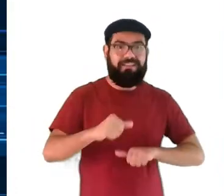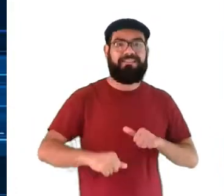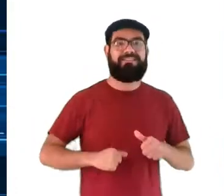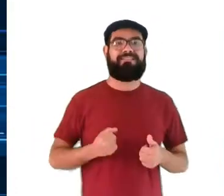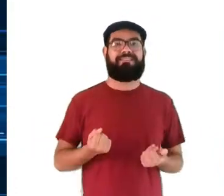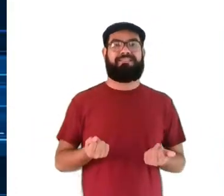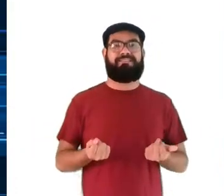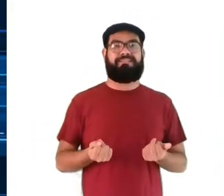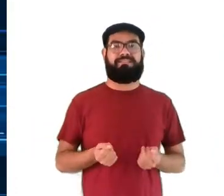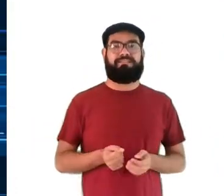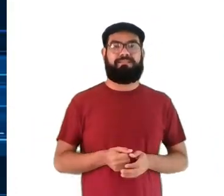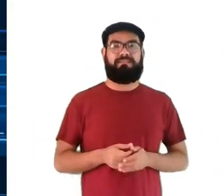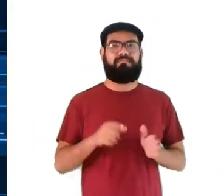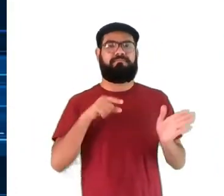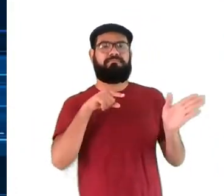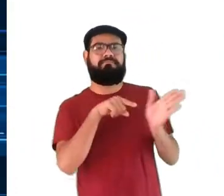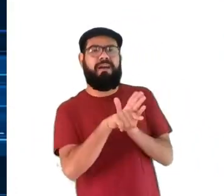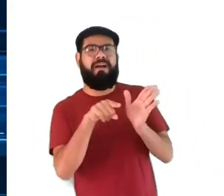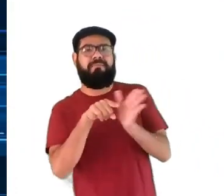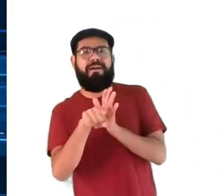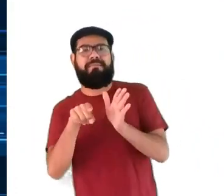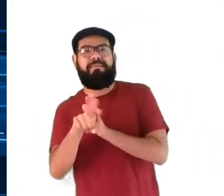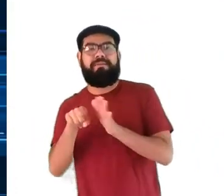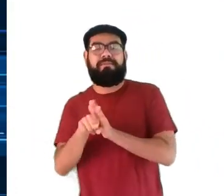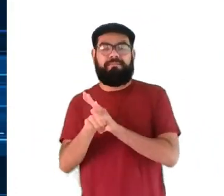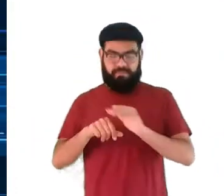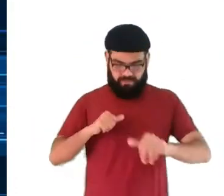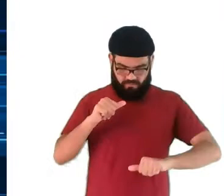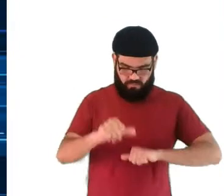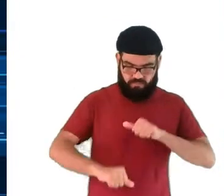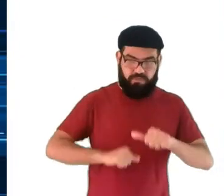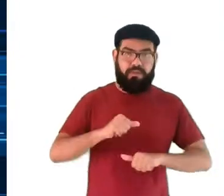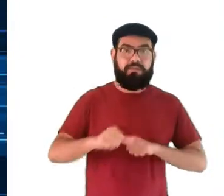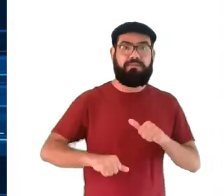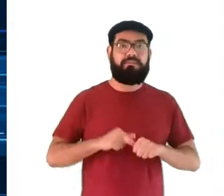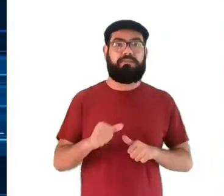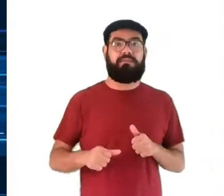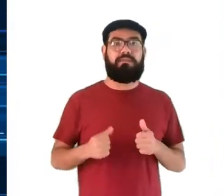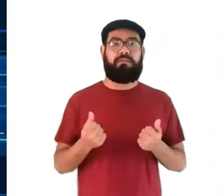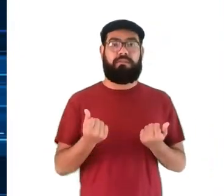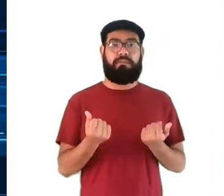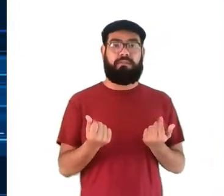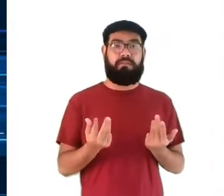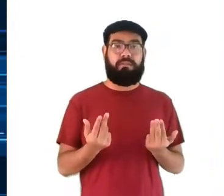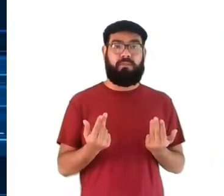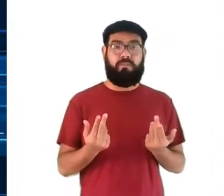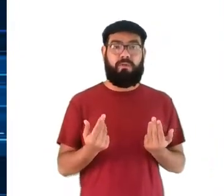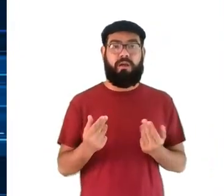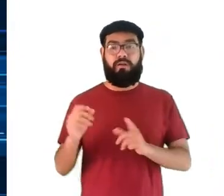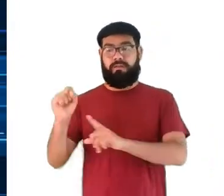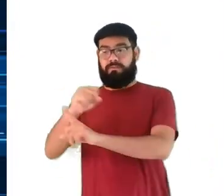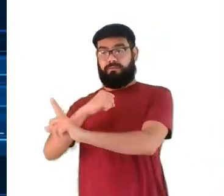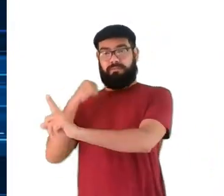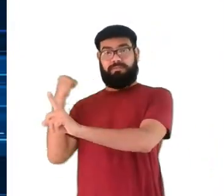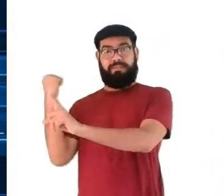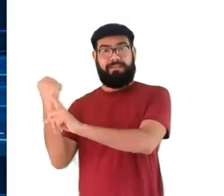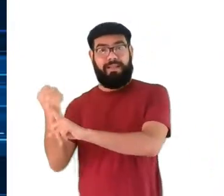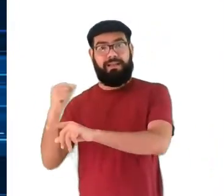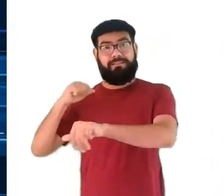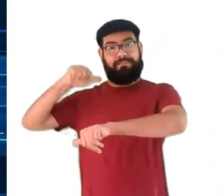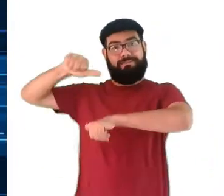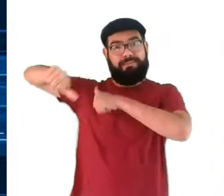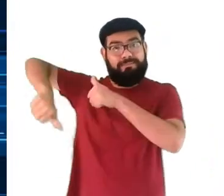como eles mudam, essa mudança elas vêm juntamente com a mudança provocada na sociedade, com a mudança que